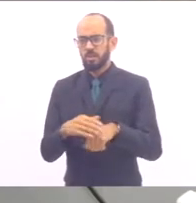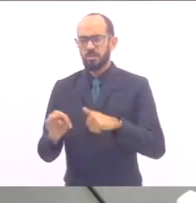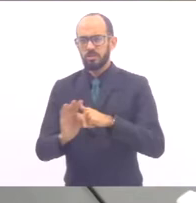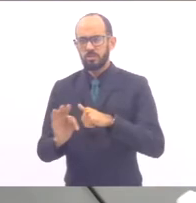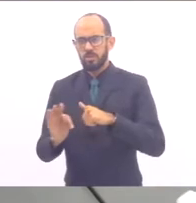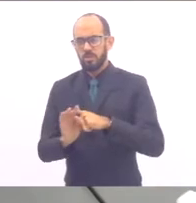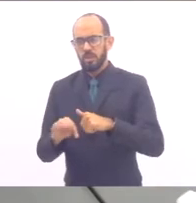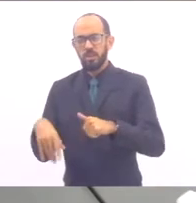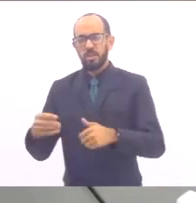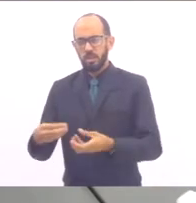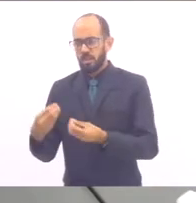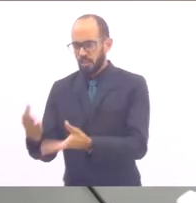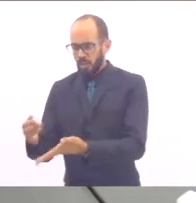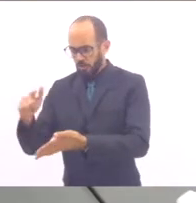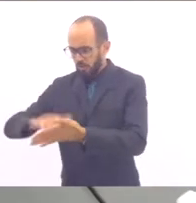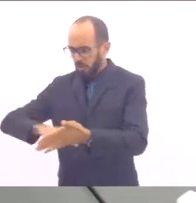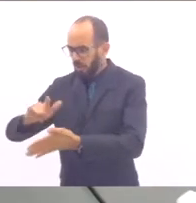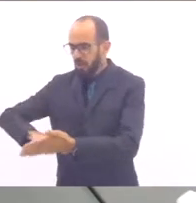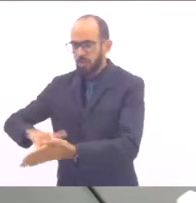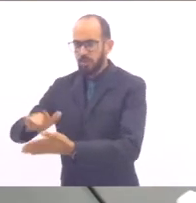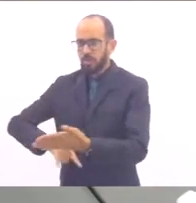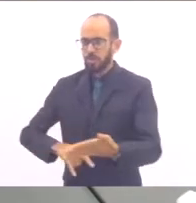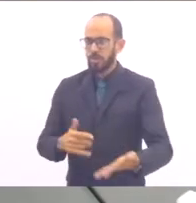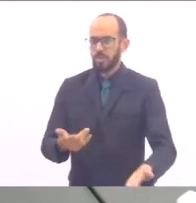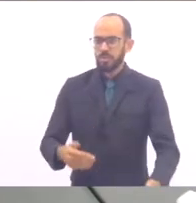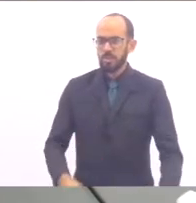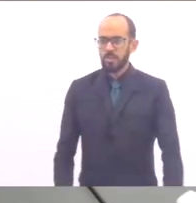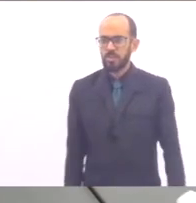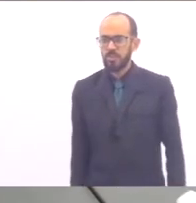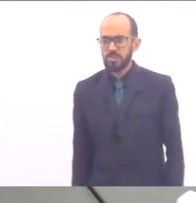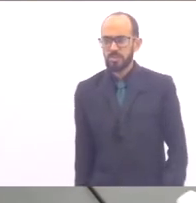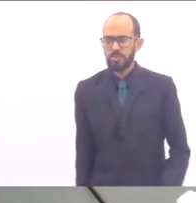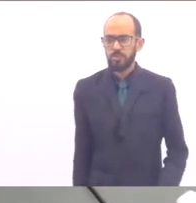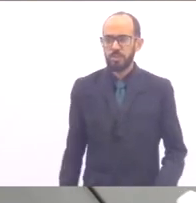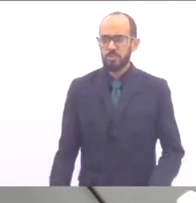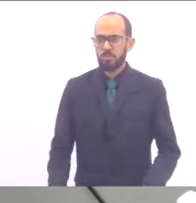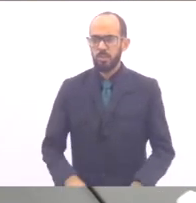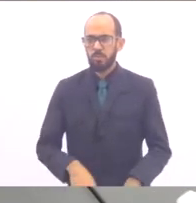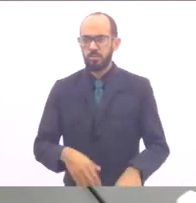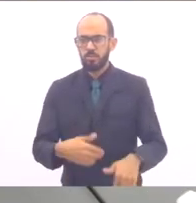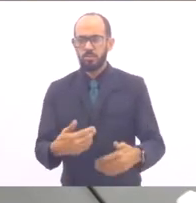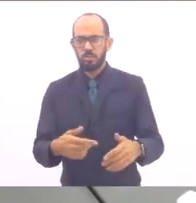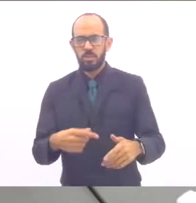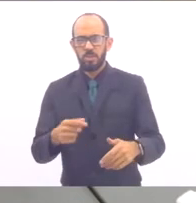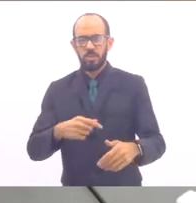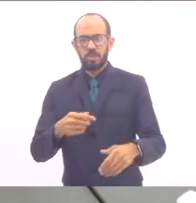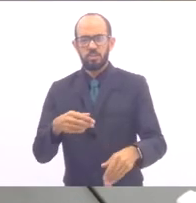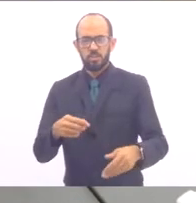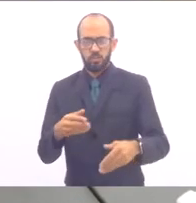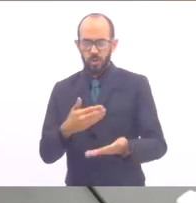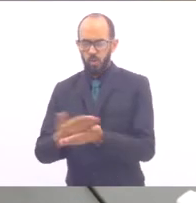série de documentos, não muita coisa, achei razoável, e vamos dar entrada